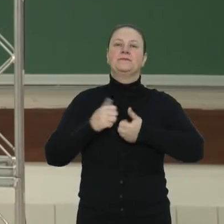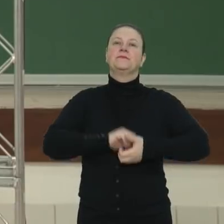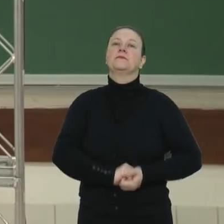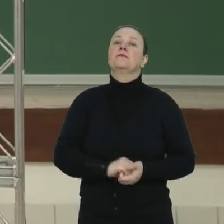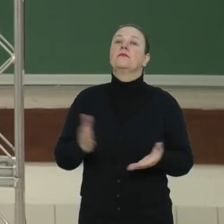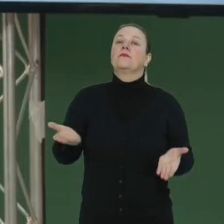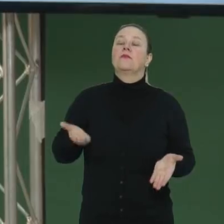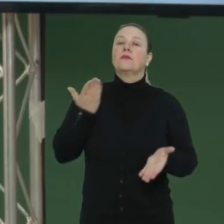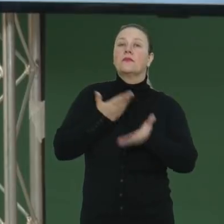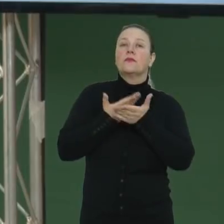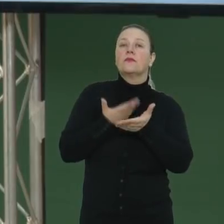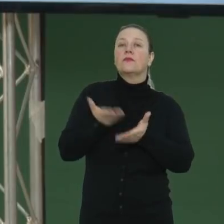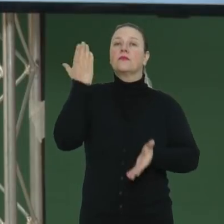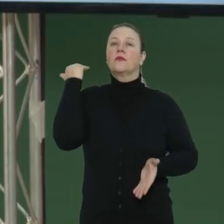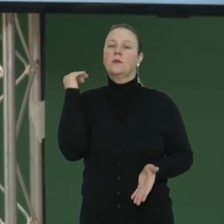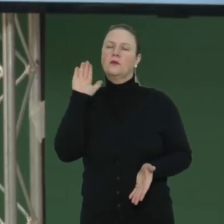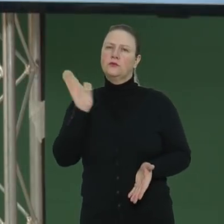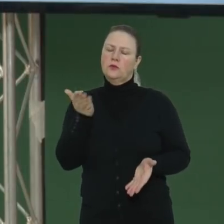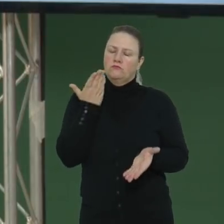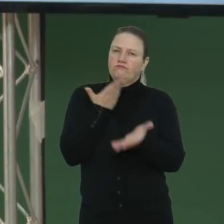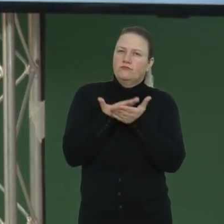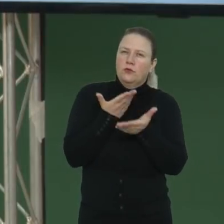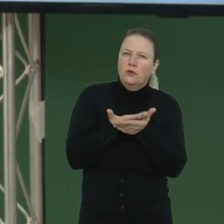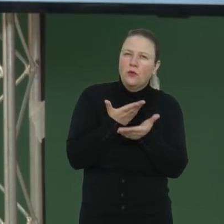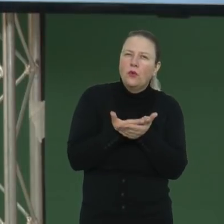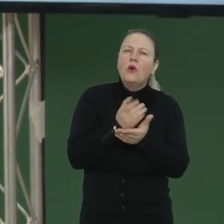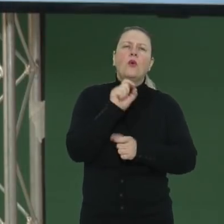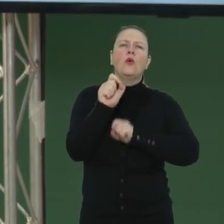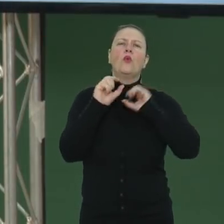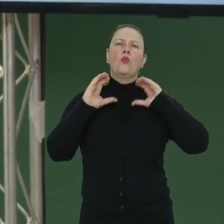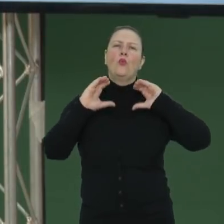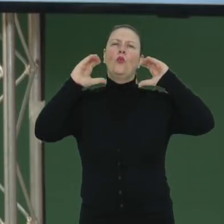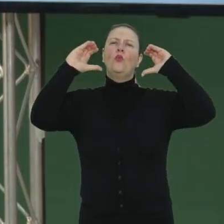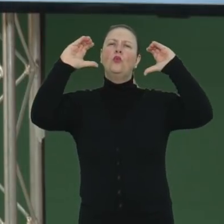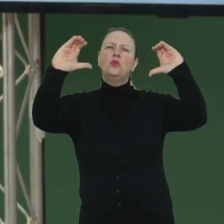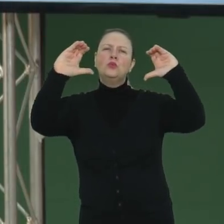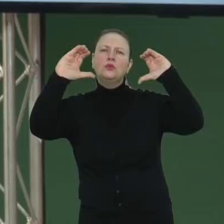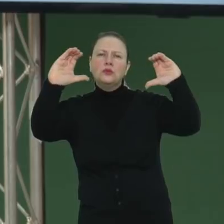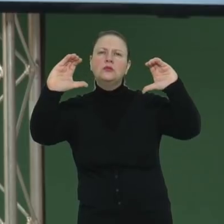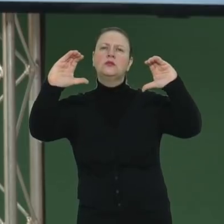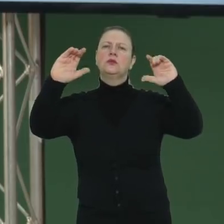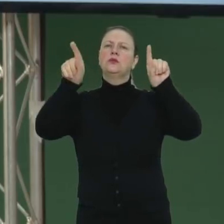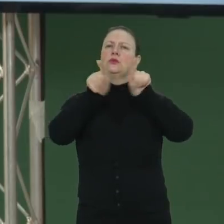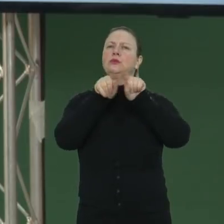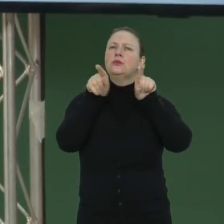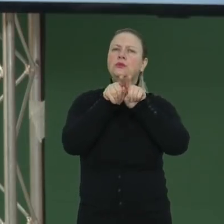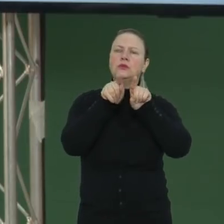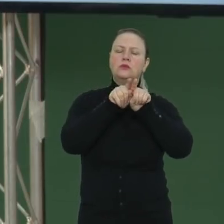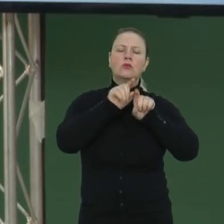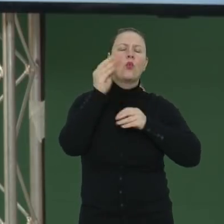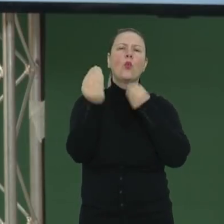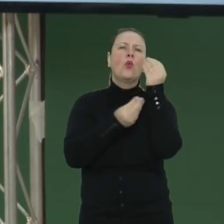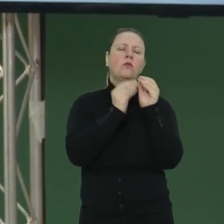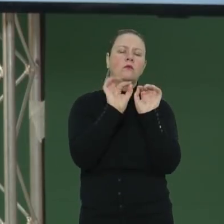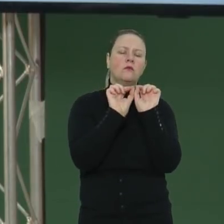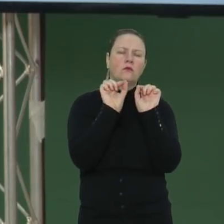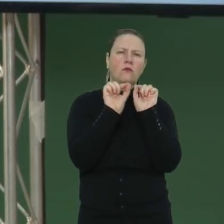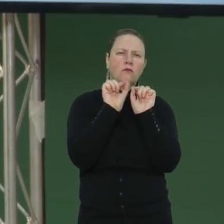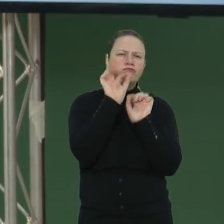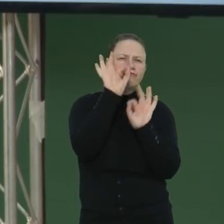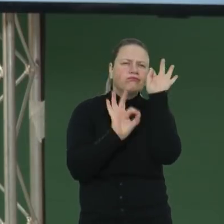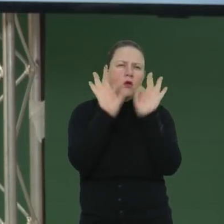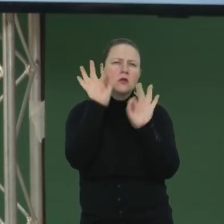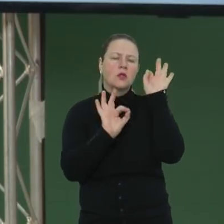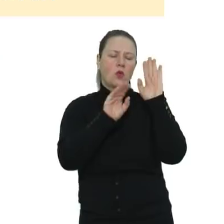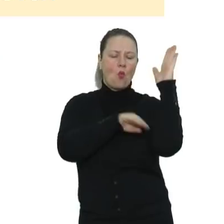última aula, vocês estudaram um pouco de função exponencial, a resolução e construção do gráfico, certo? Hoje a gente vai ver um pouquinho